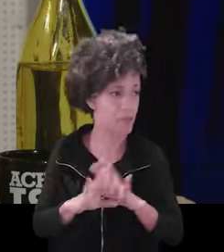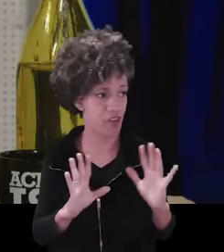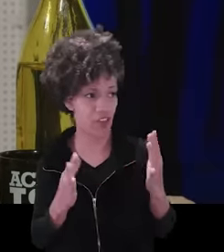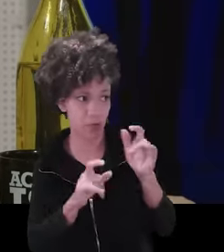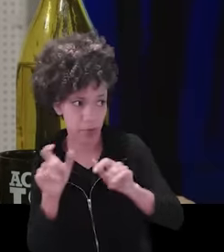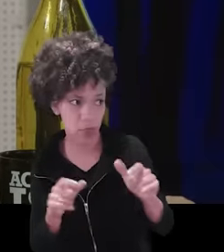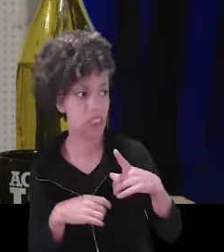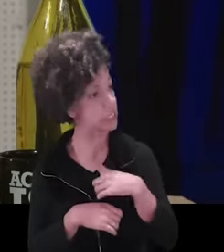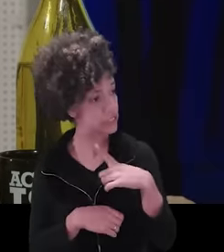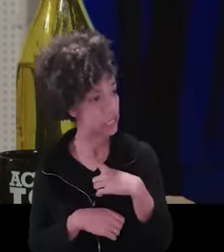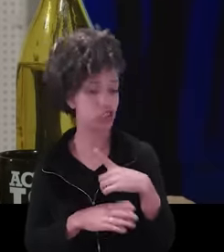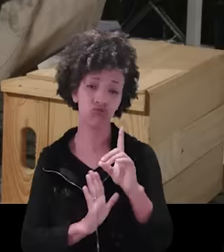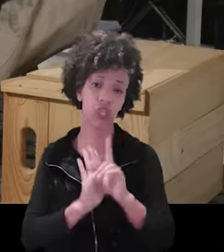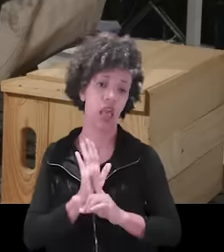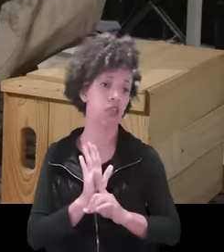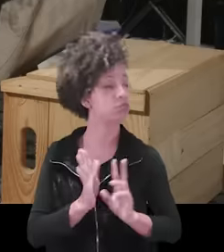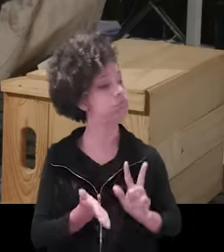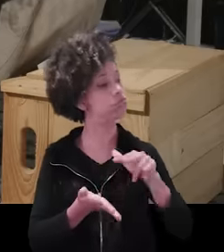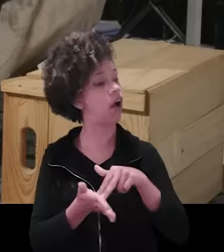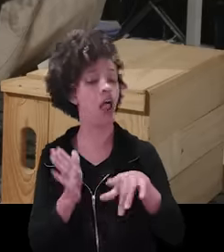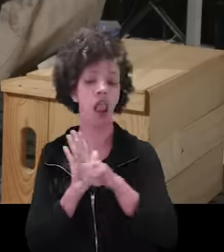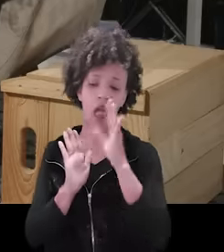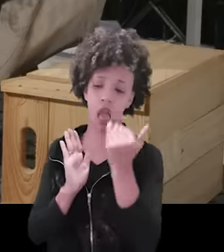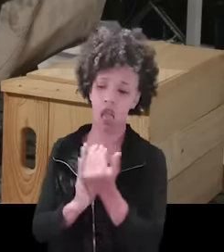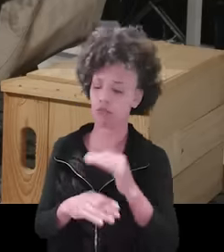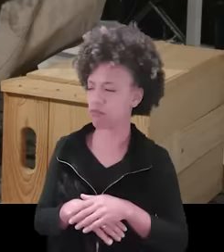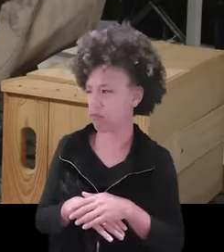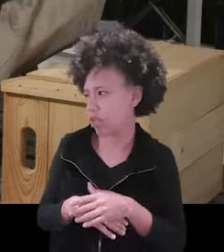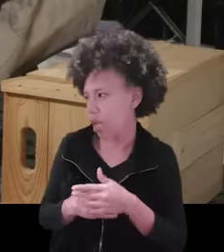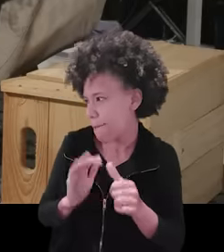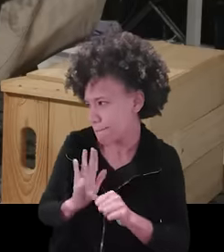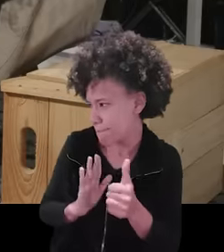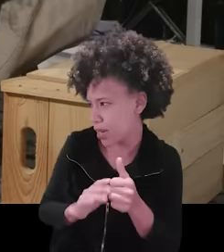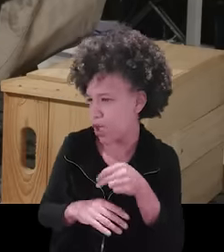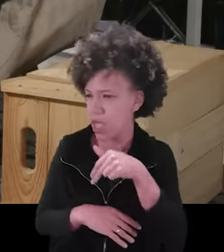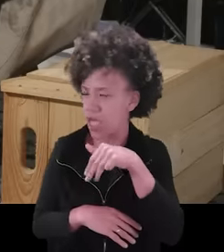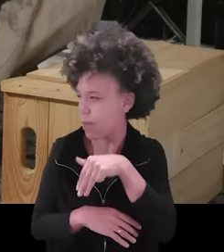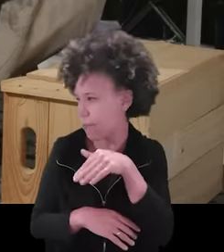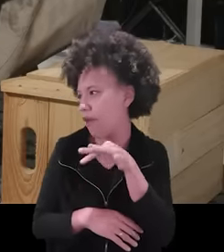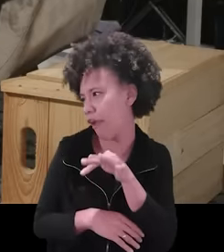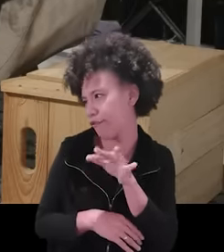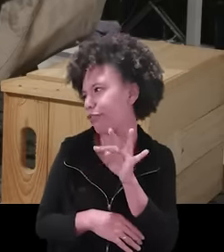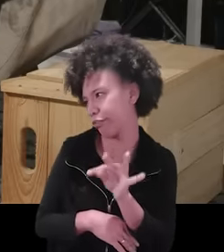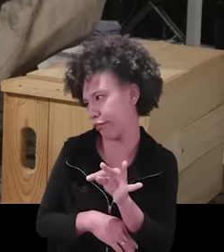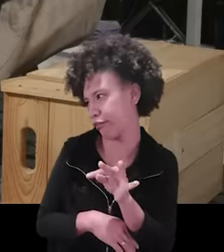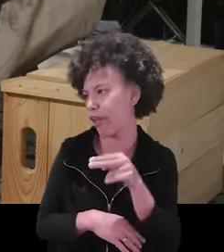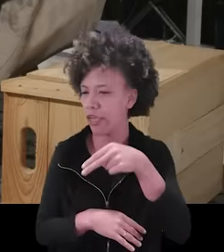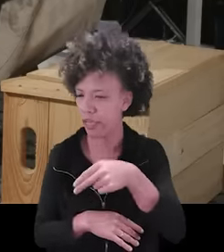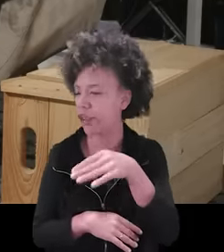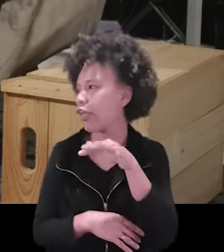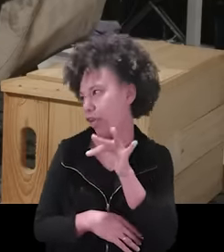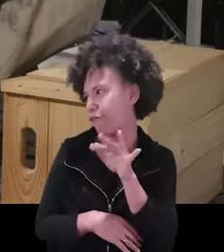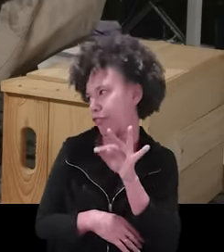eventos para pessoas que têm que são legais no país há quase como o primeiro nfp e se você o